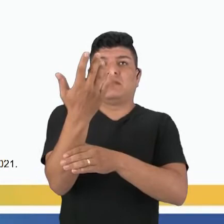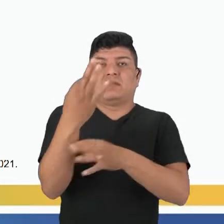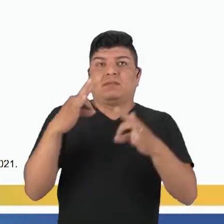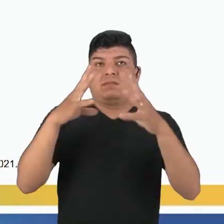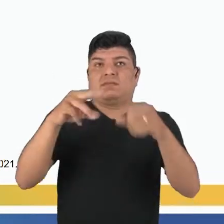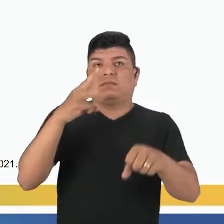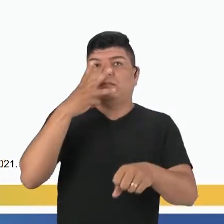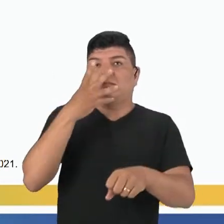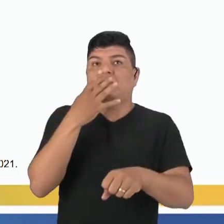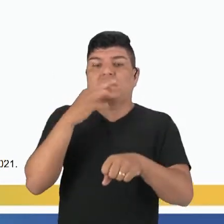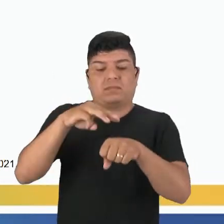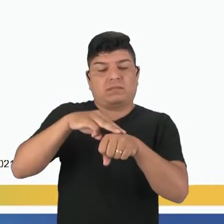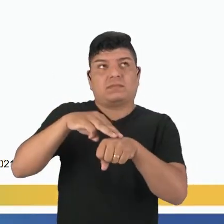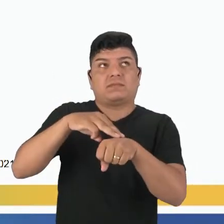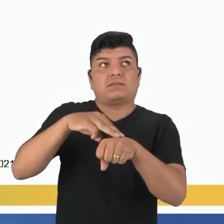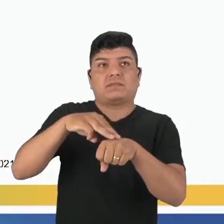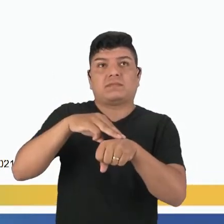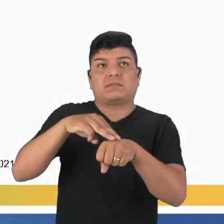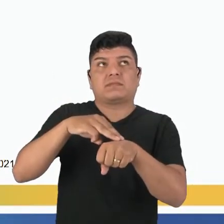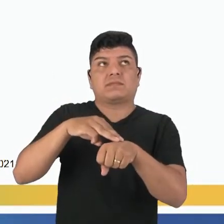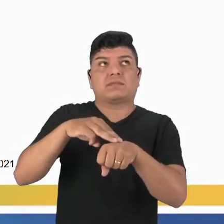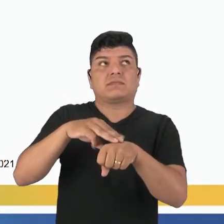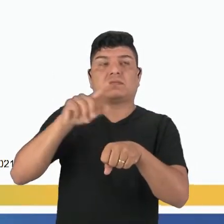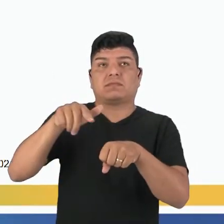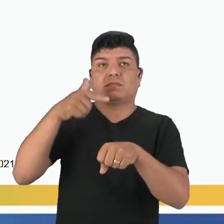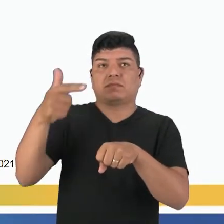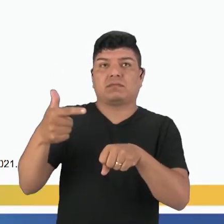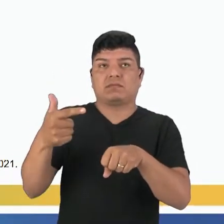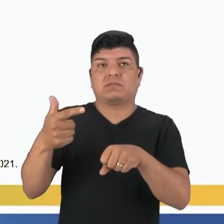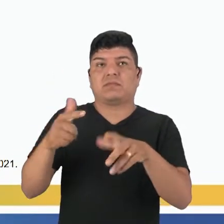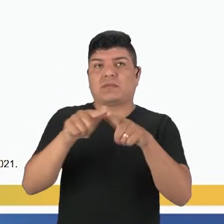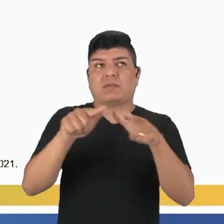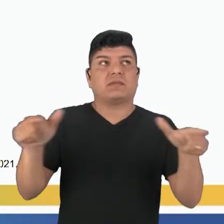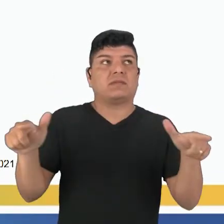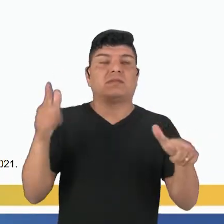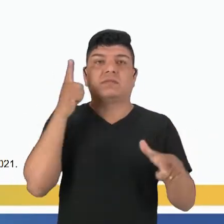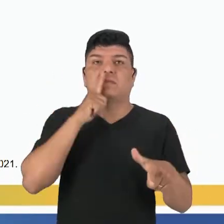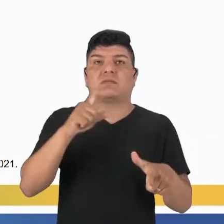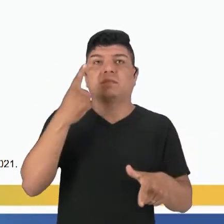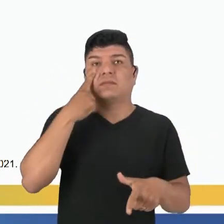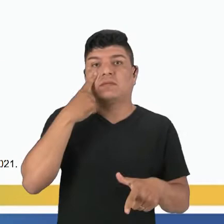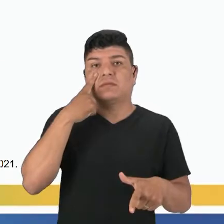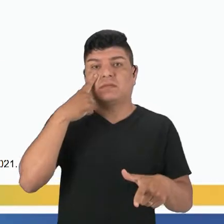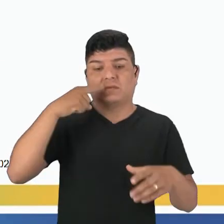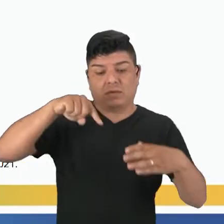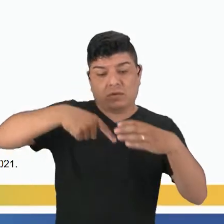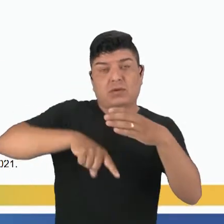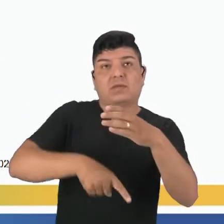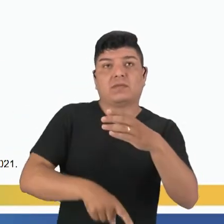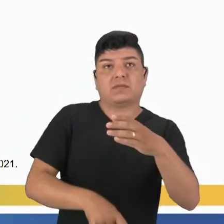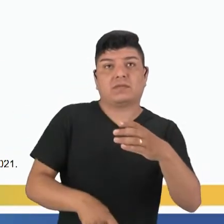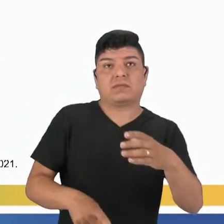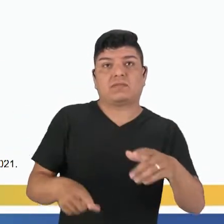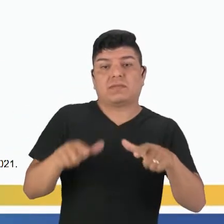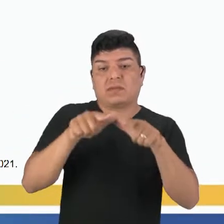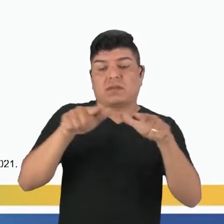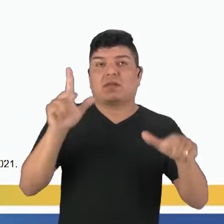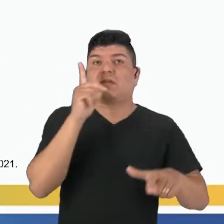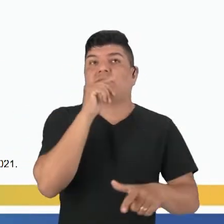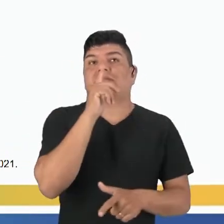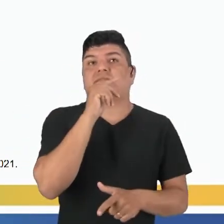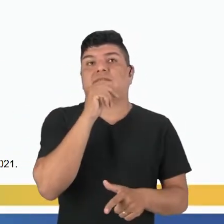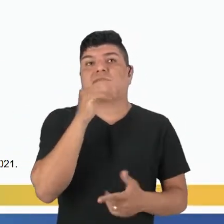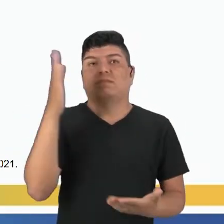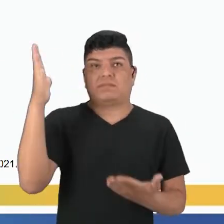toda marrom. E depois que o filtro já foi limpo, a gente até consegue ver o fundo dele. Olha como a água ficou clarinha.